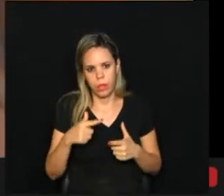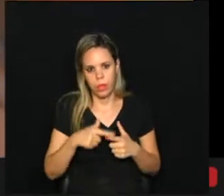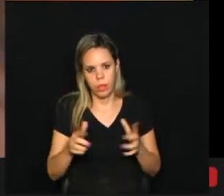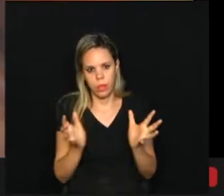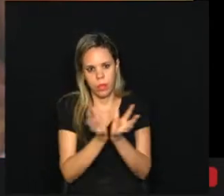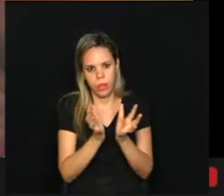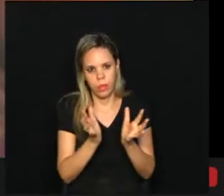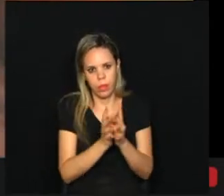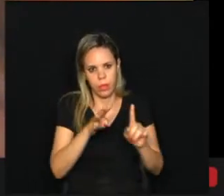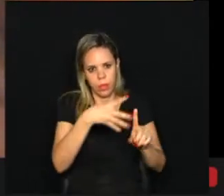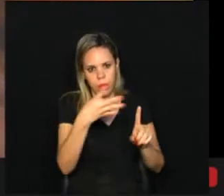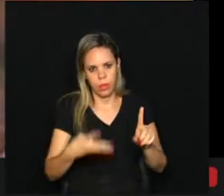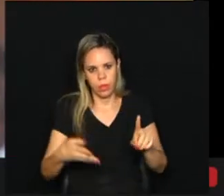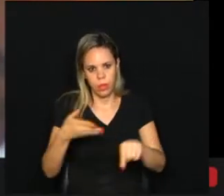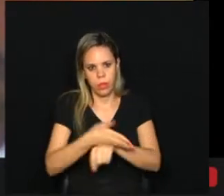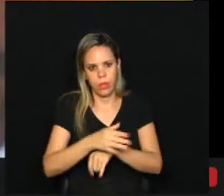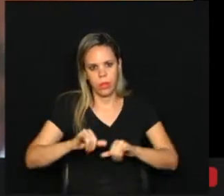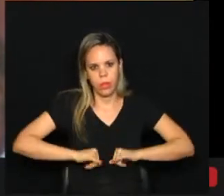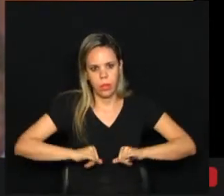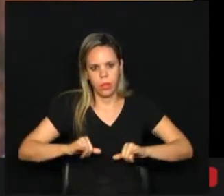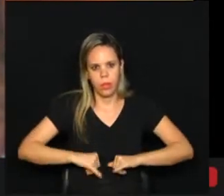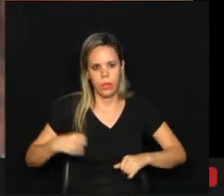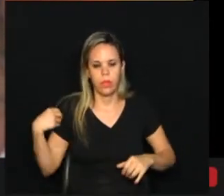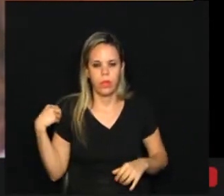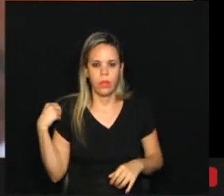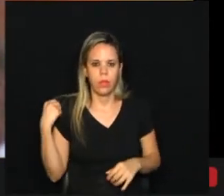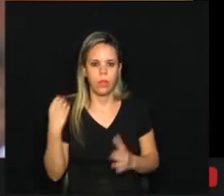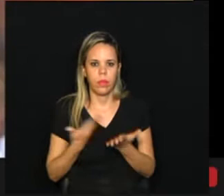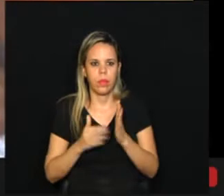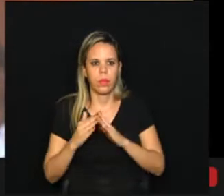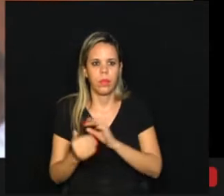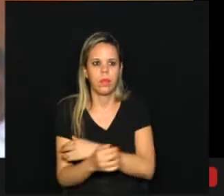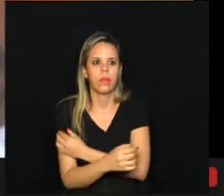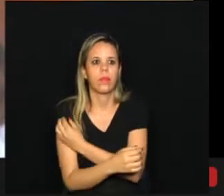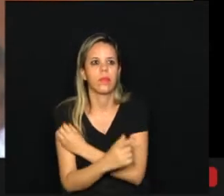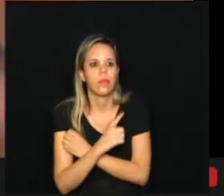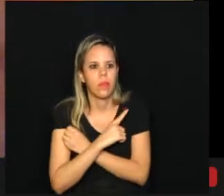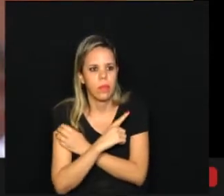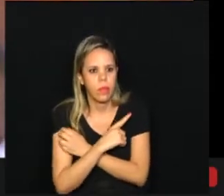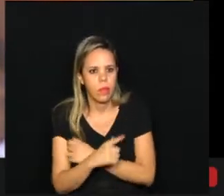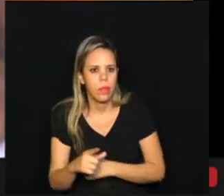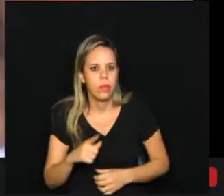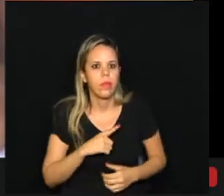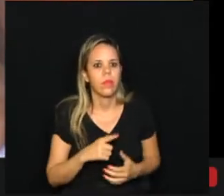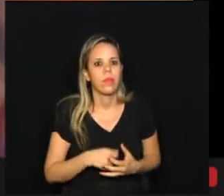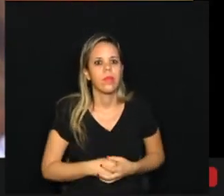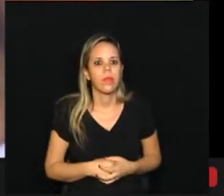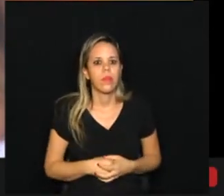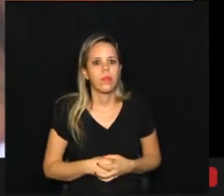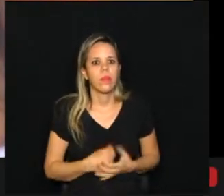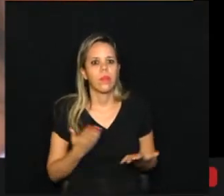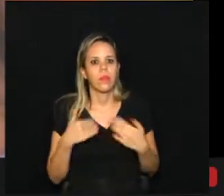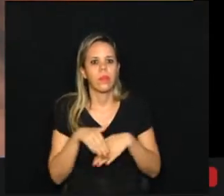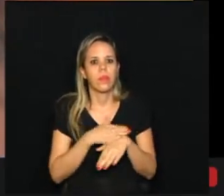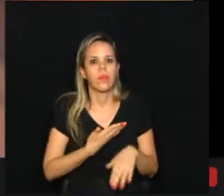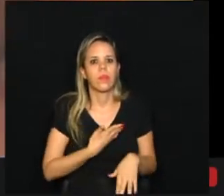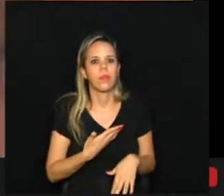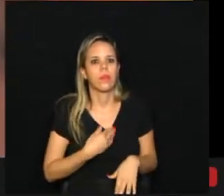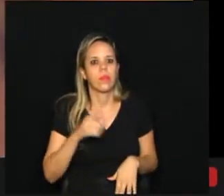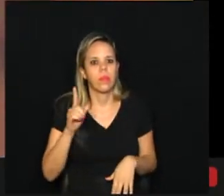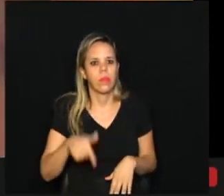comunidade, quem faz parte da comunidade, sofre numa escola, né? A gente tem aí, eu conversei com um amigo meu, que ele